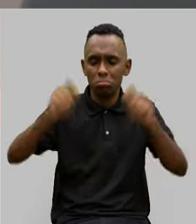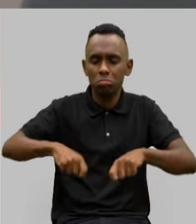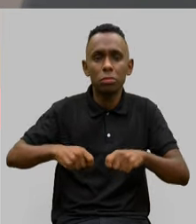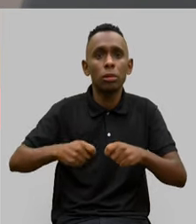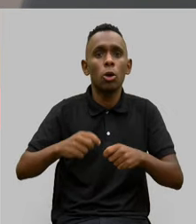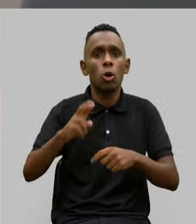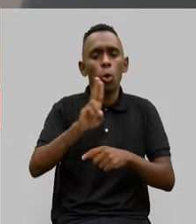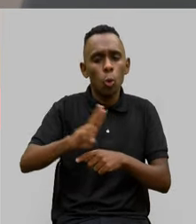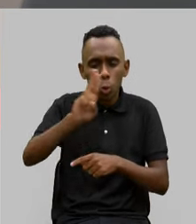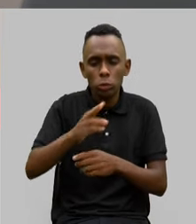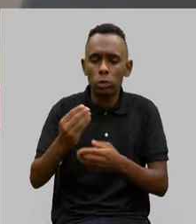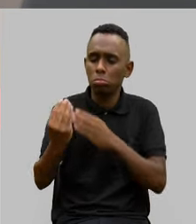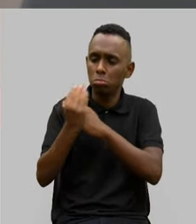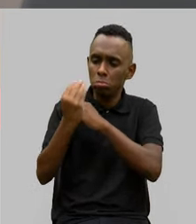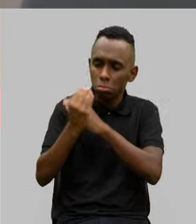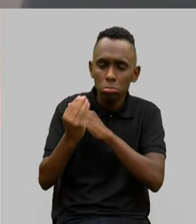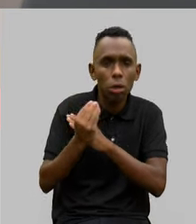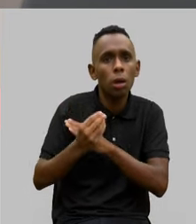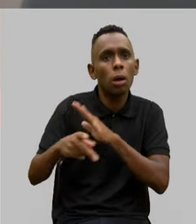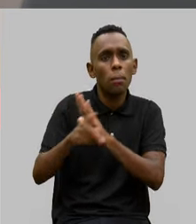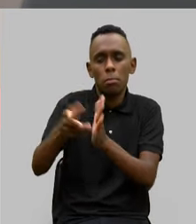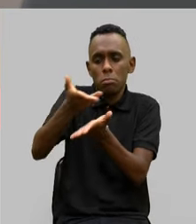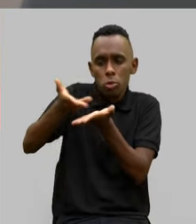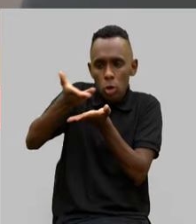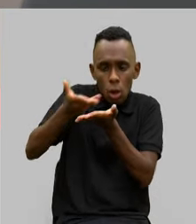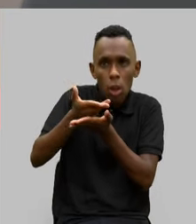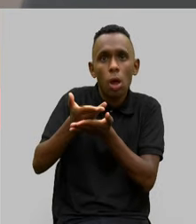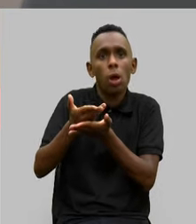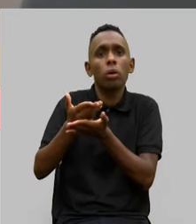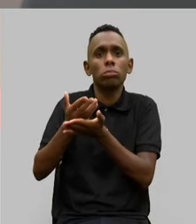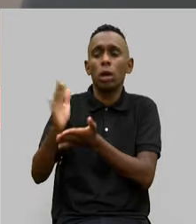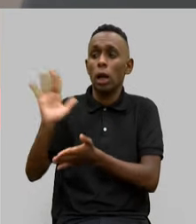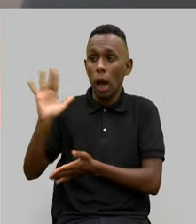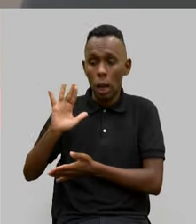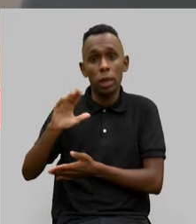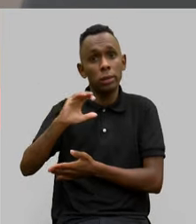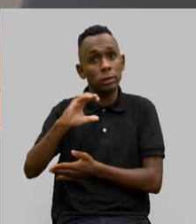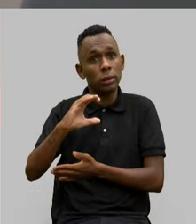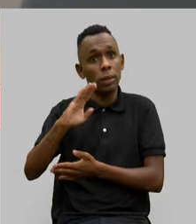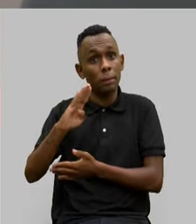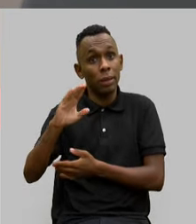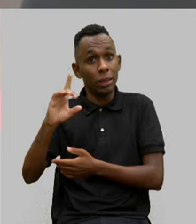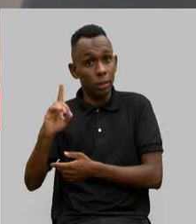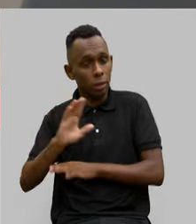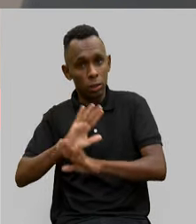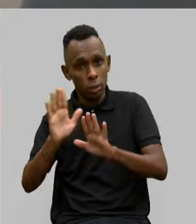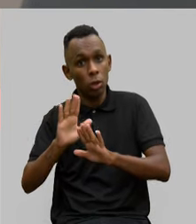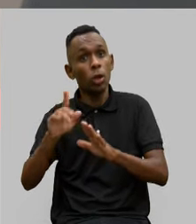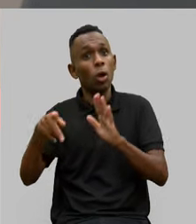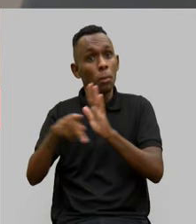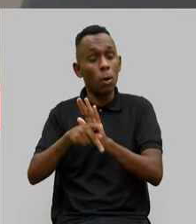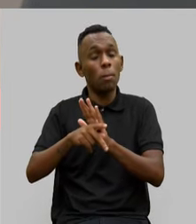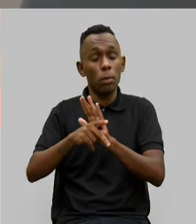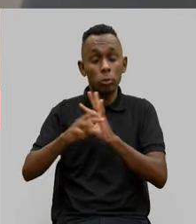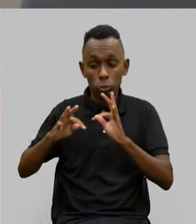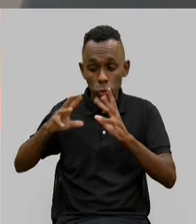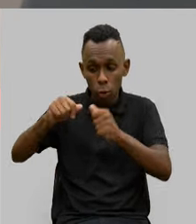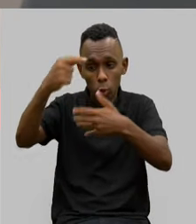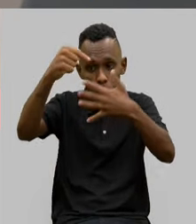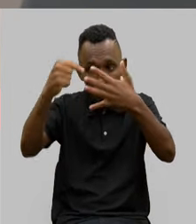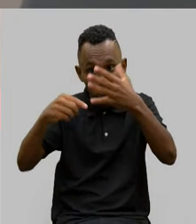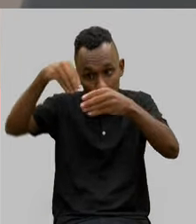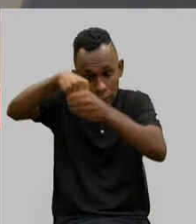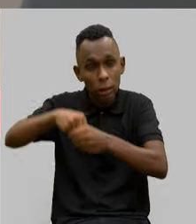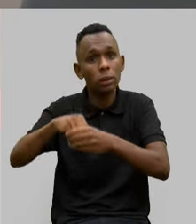do uso terapêutico da cannabis não somente do cannabidiol é importante falar que o que é terapêutico e a cannabis como um todo vários